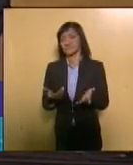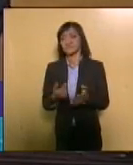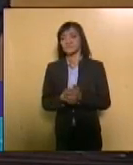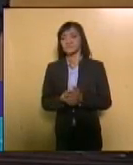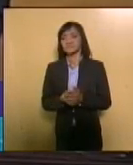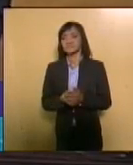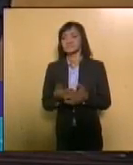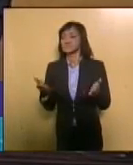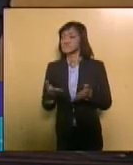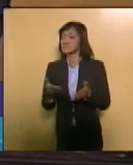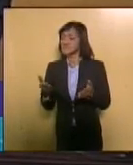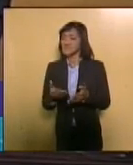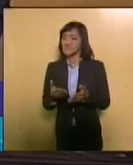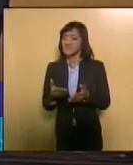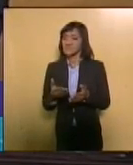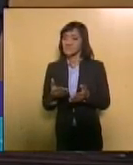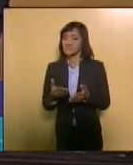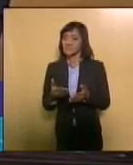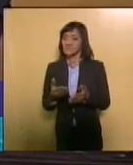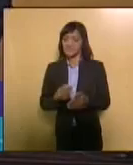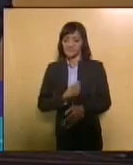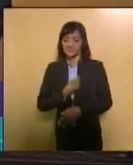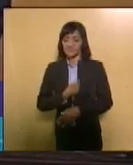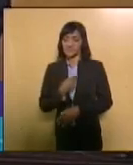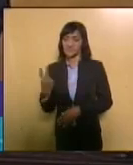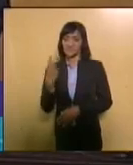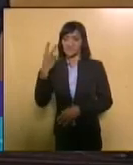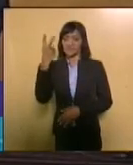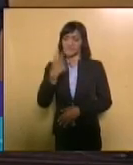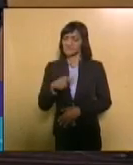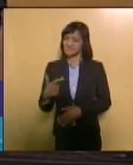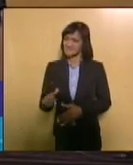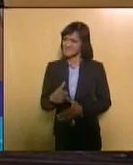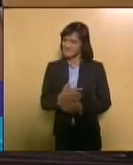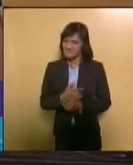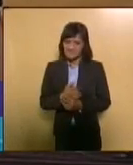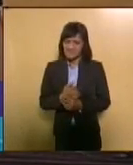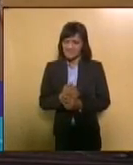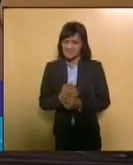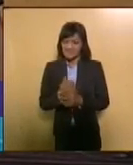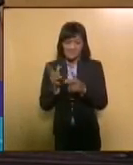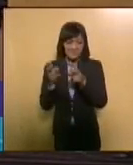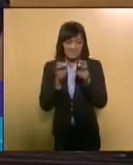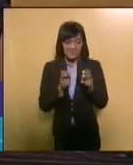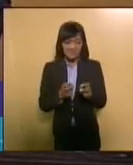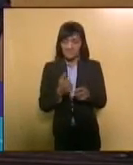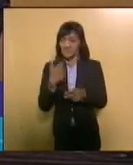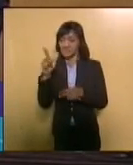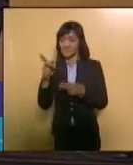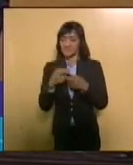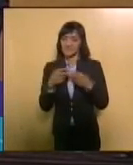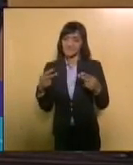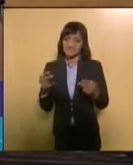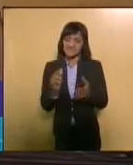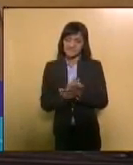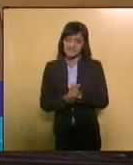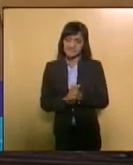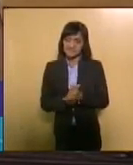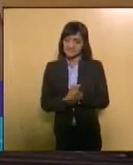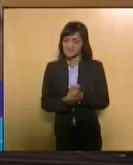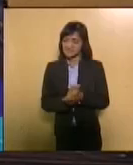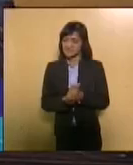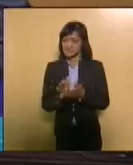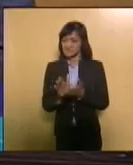nosso país perdeu valor está mais banalizada do que qualquer outra coisa para